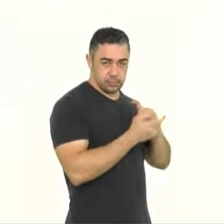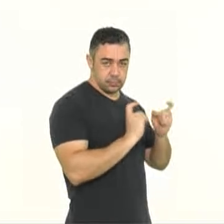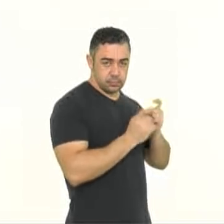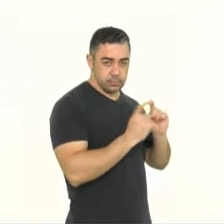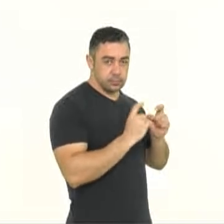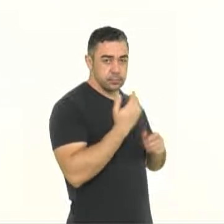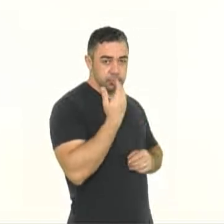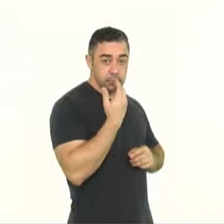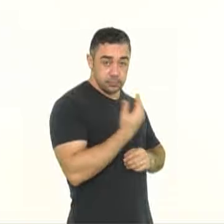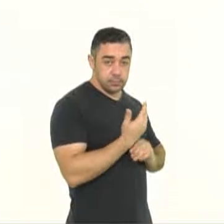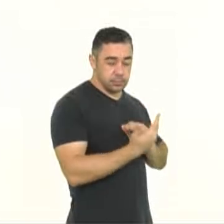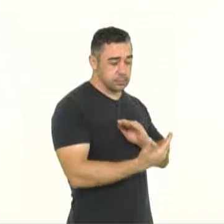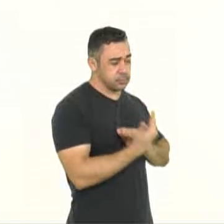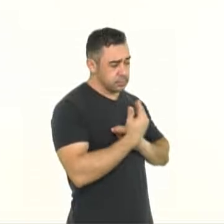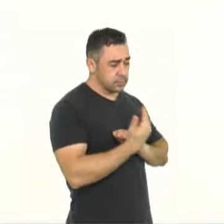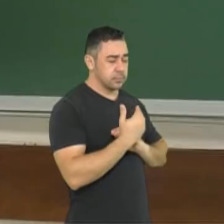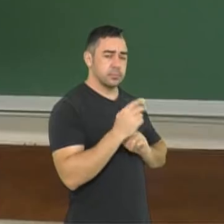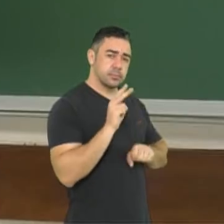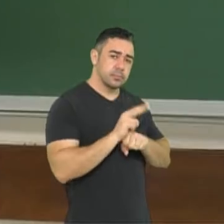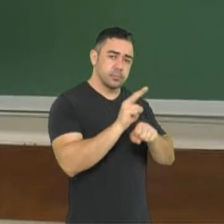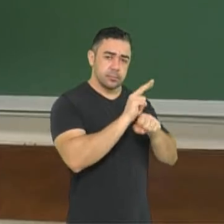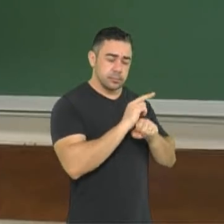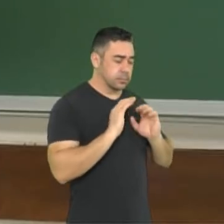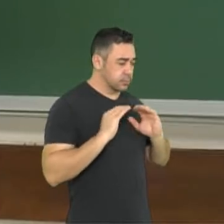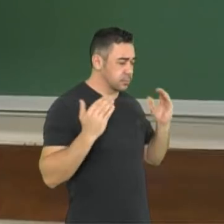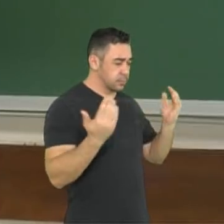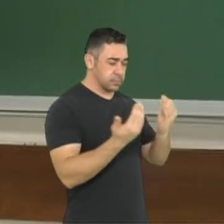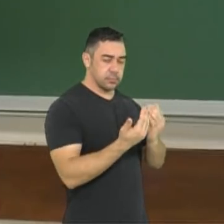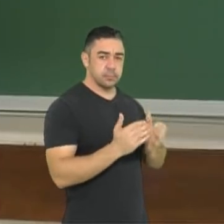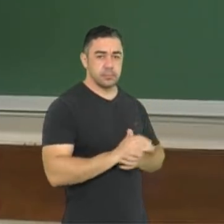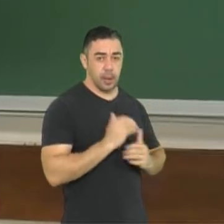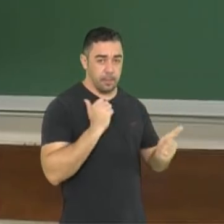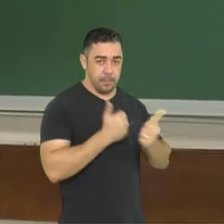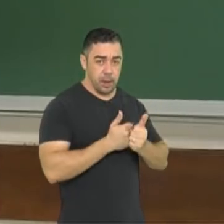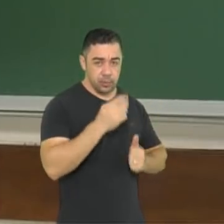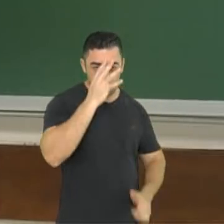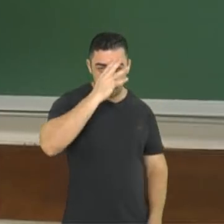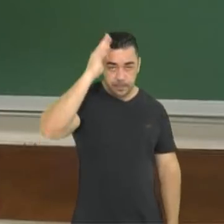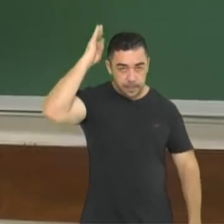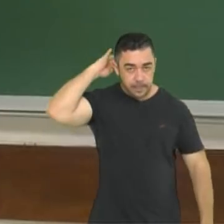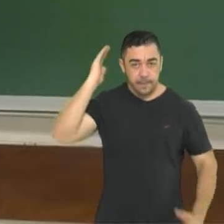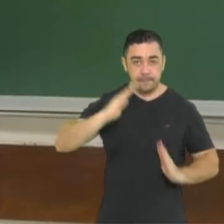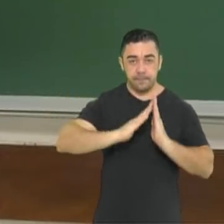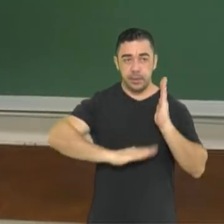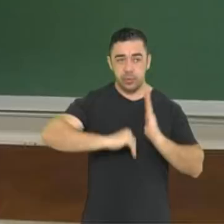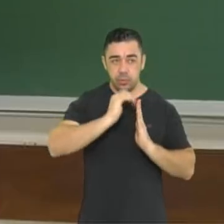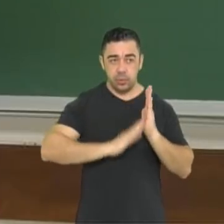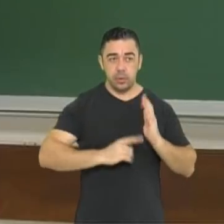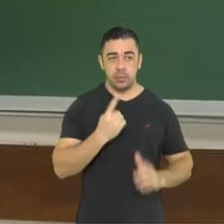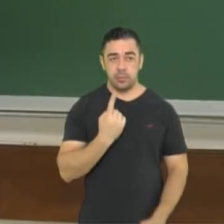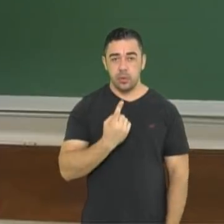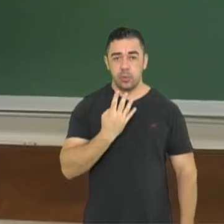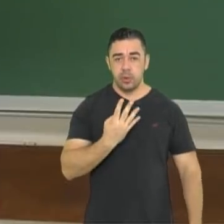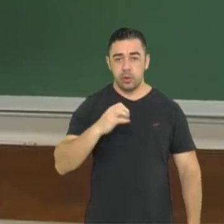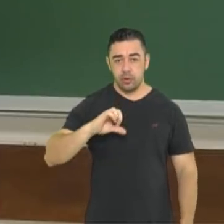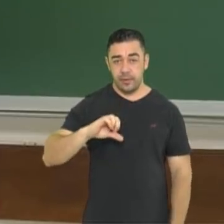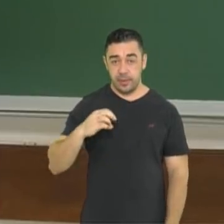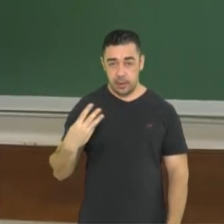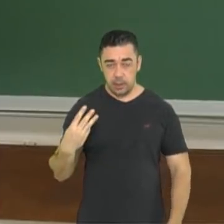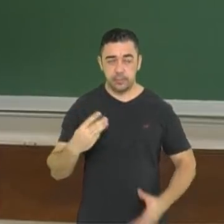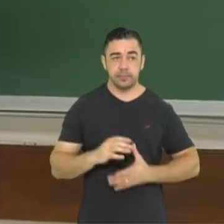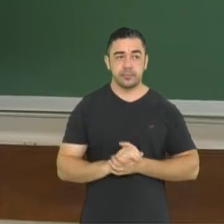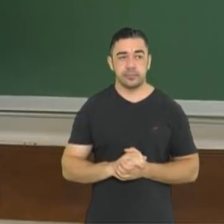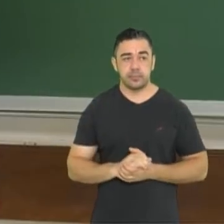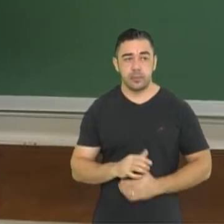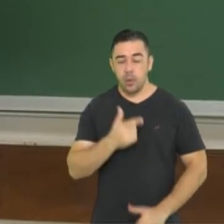a pintura está representando essa reunião perto de Roma. O pintor Antoni Evera, de 1493. Ok?